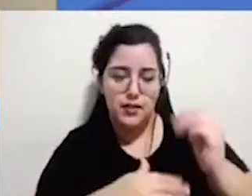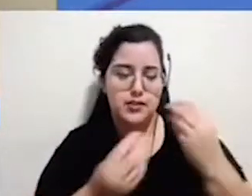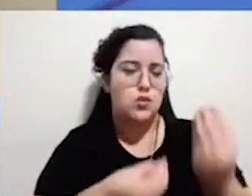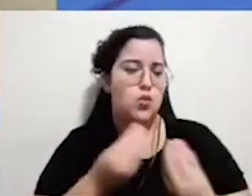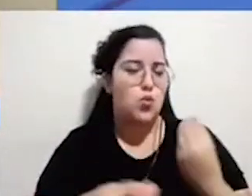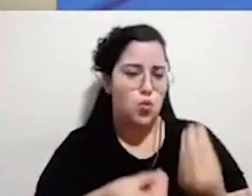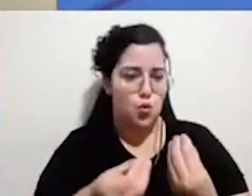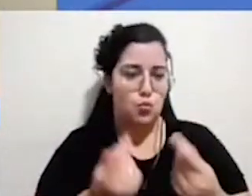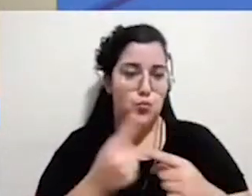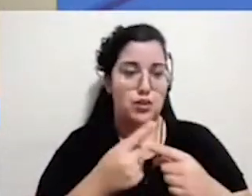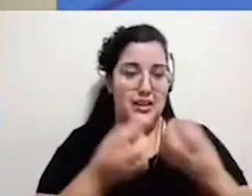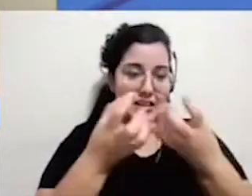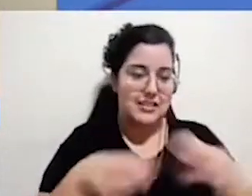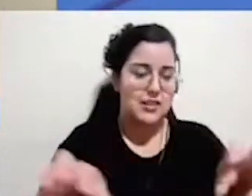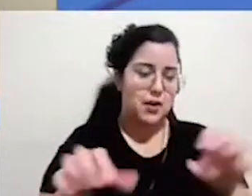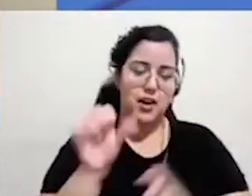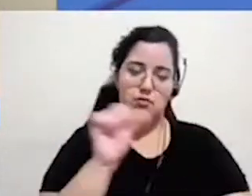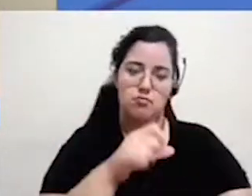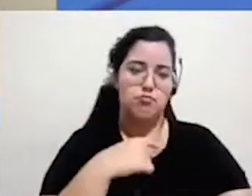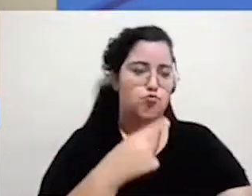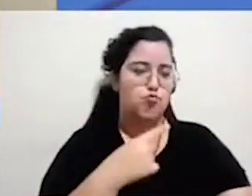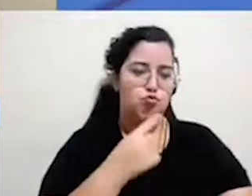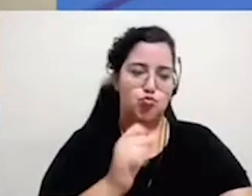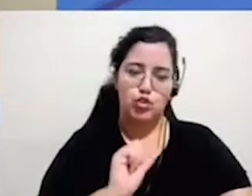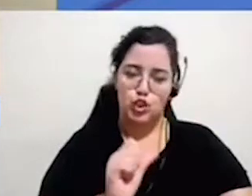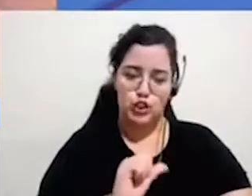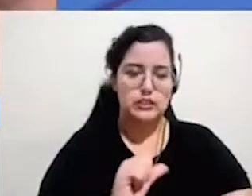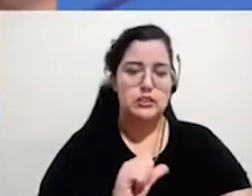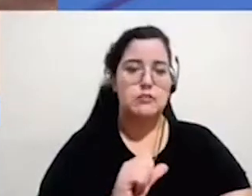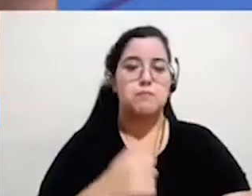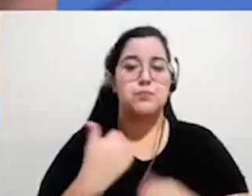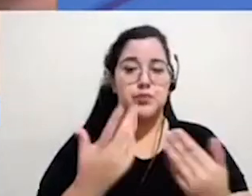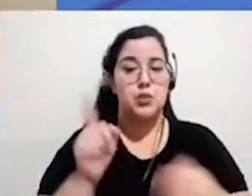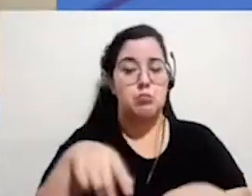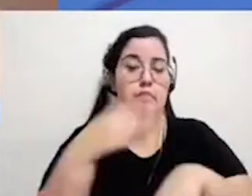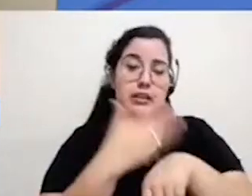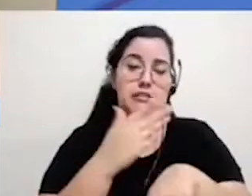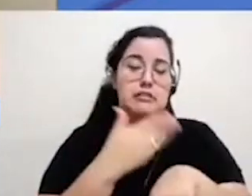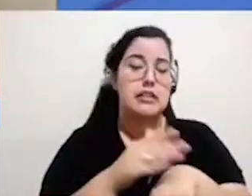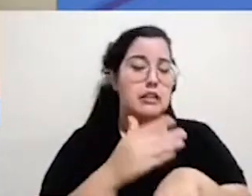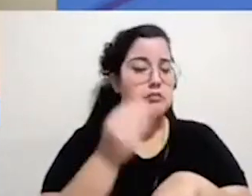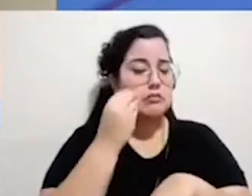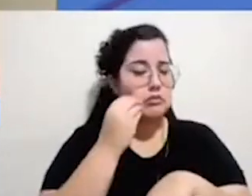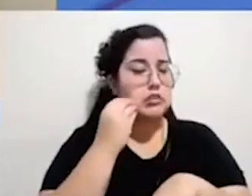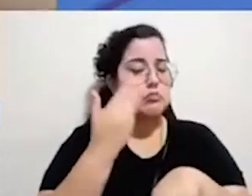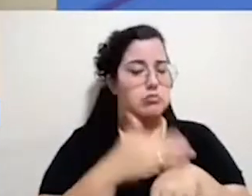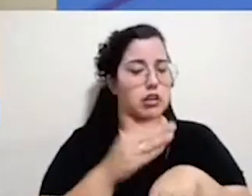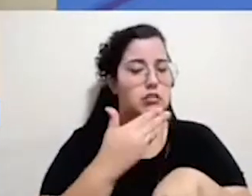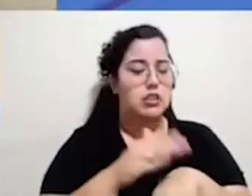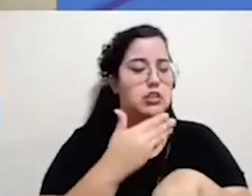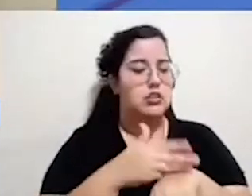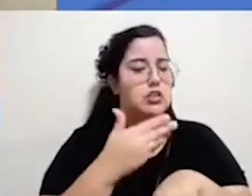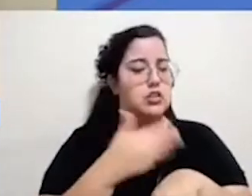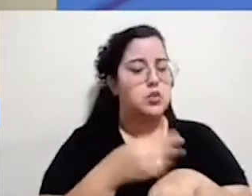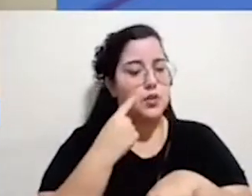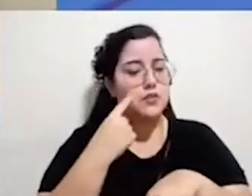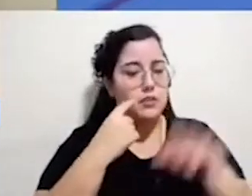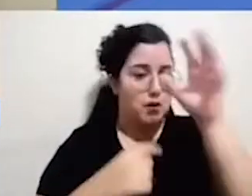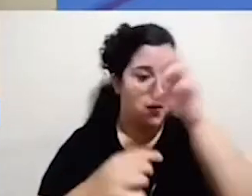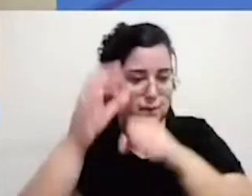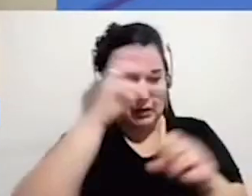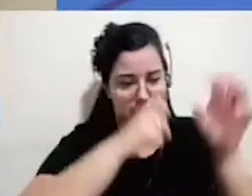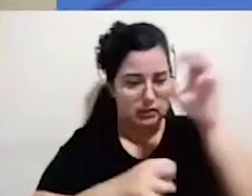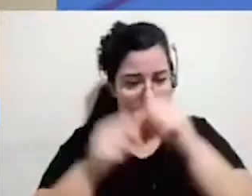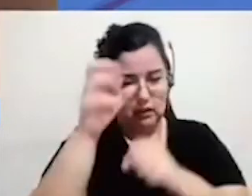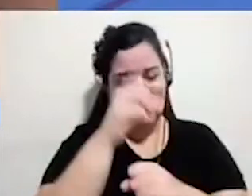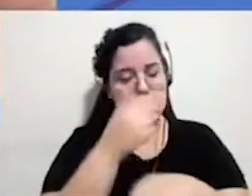em campo separado, não tem jogo. Entendeu? Uhum. Porque é um treino. Você vai lá, joga com a sua turma, nós vamos aqui, jogamos